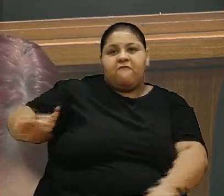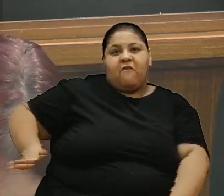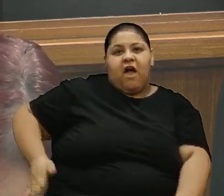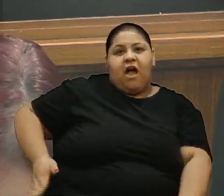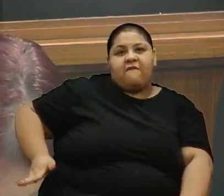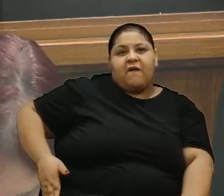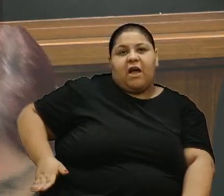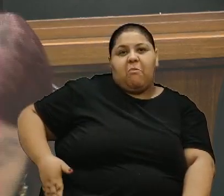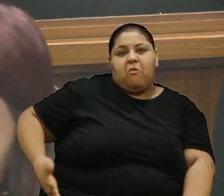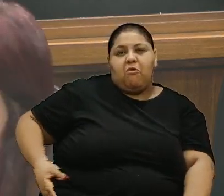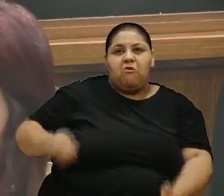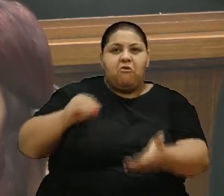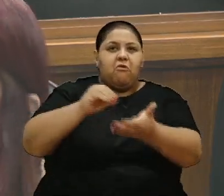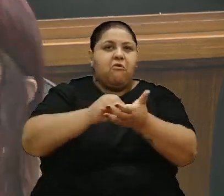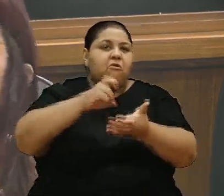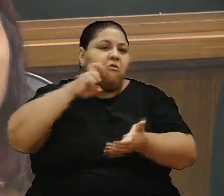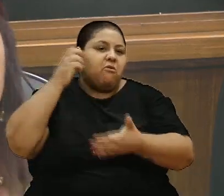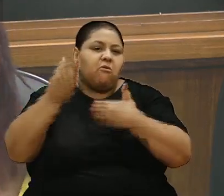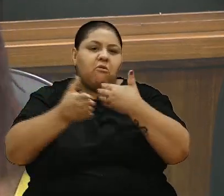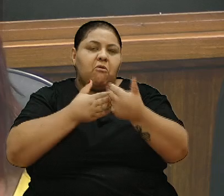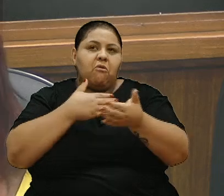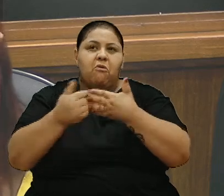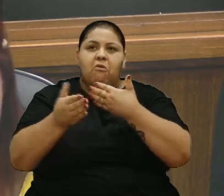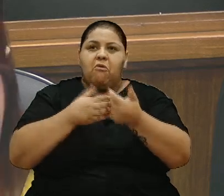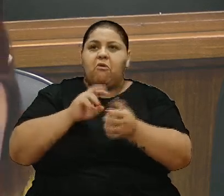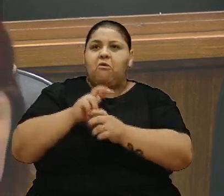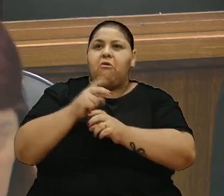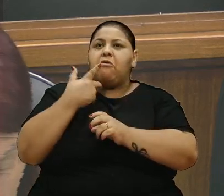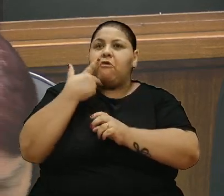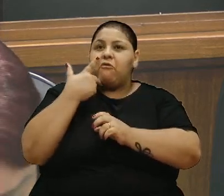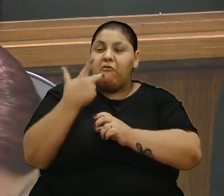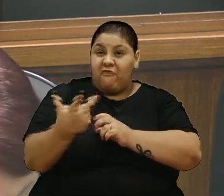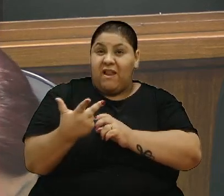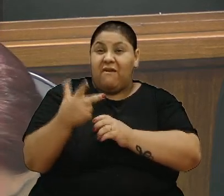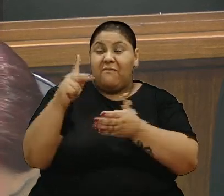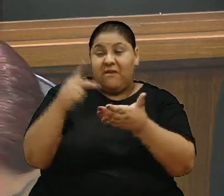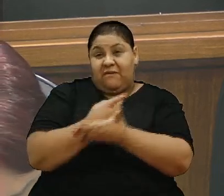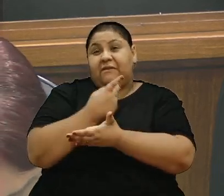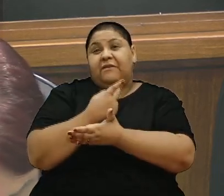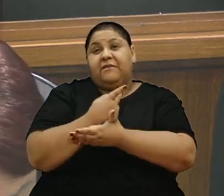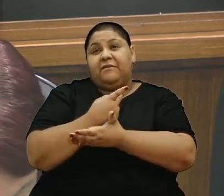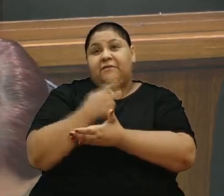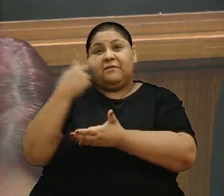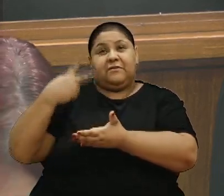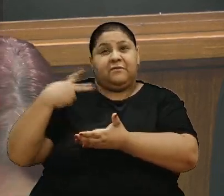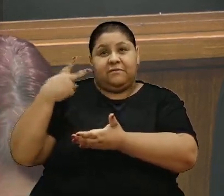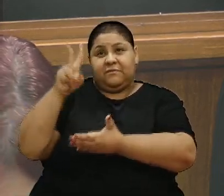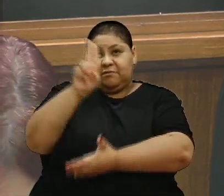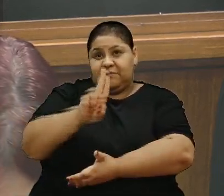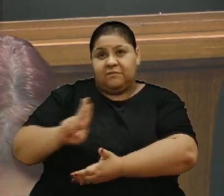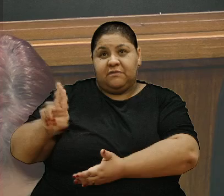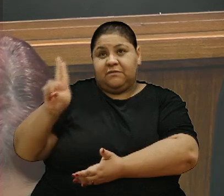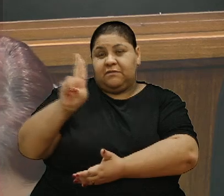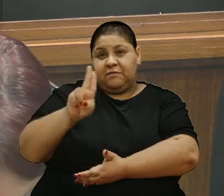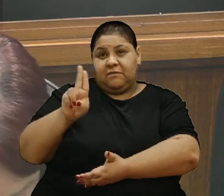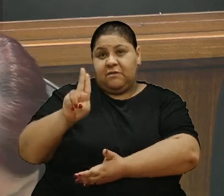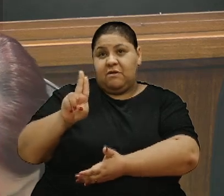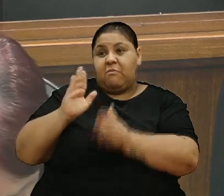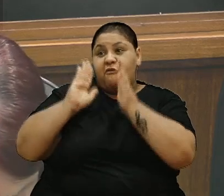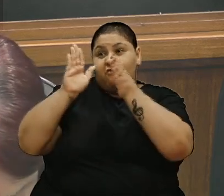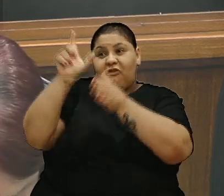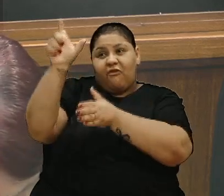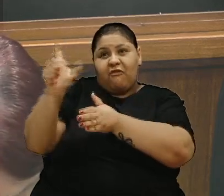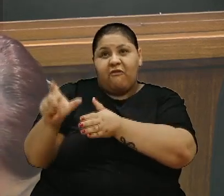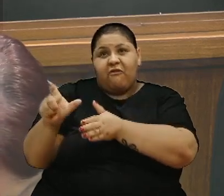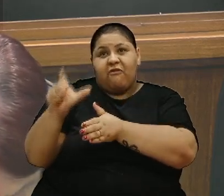sem vergonha, ou qualquer outro palavreado esdrúxulo que esse vereador usa para se dirigir a essas pessoas. Essas